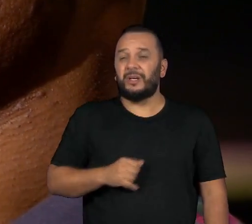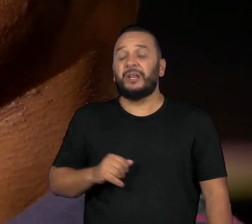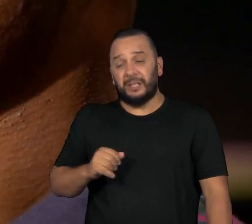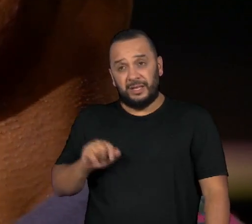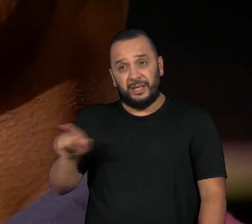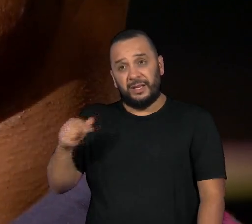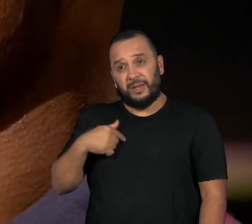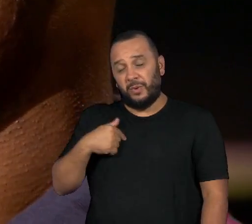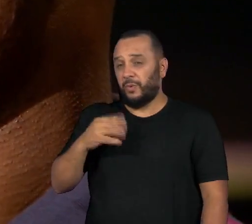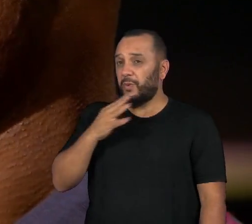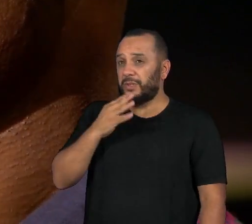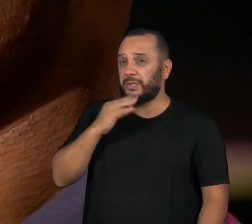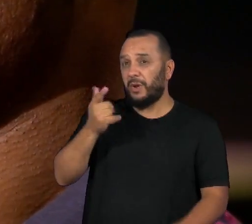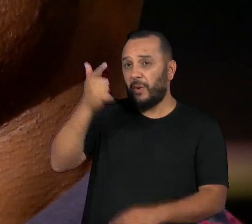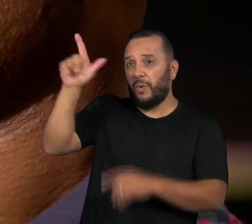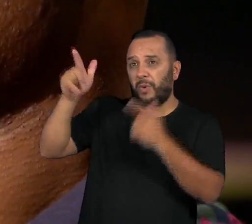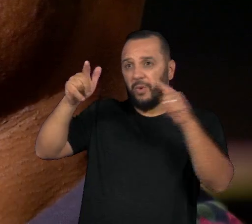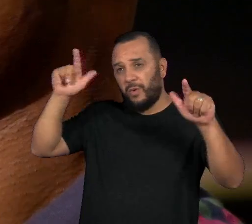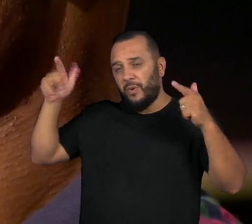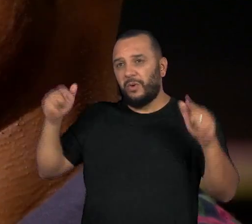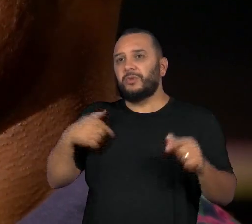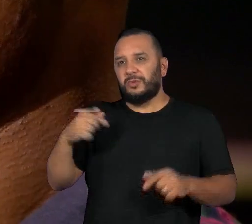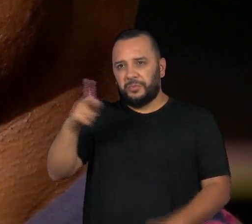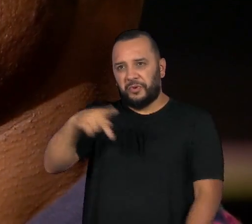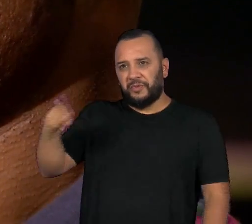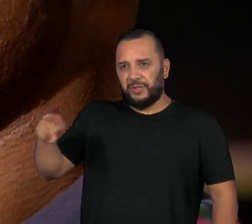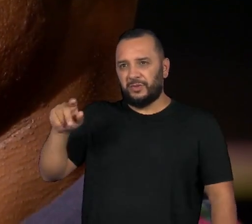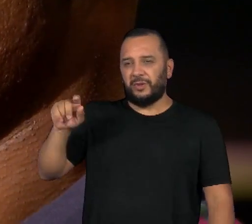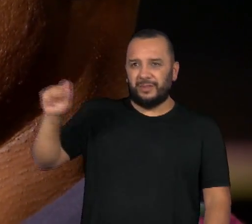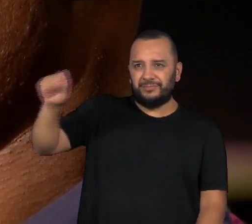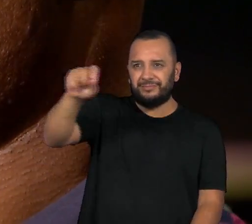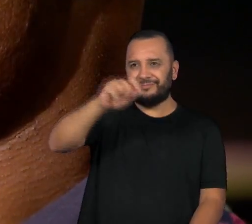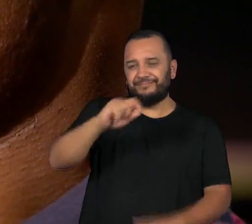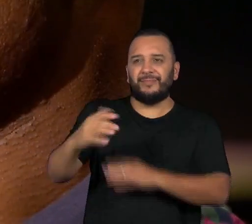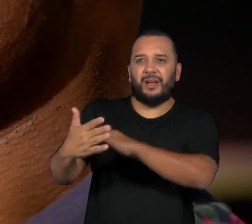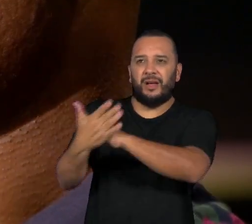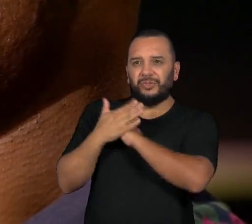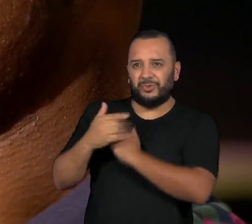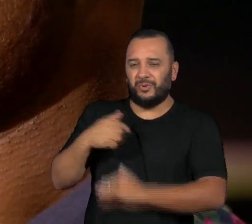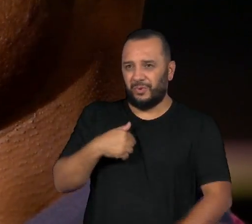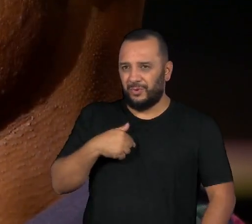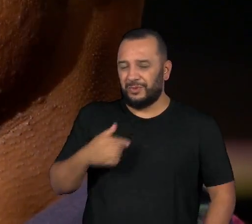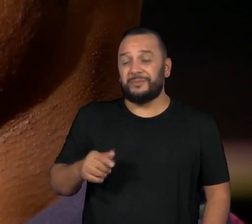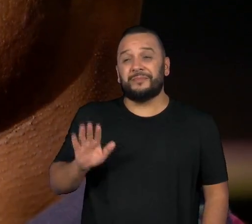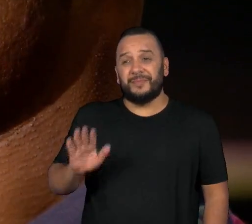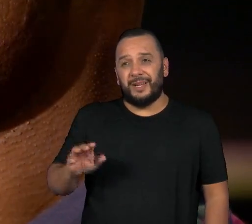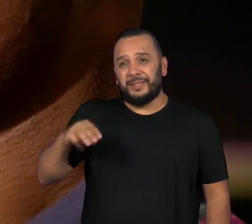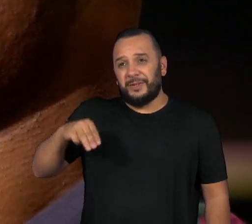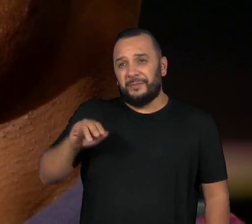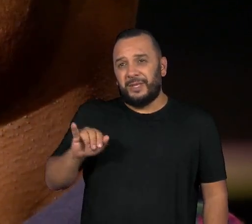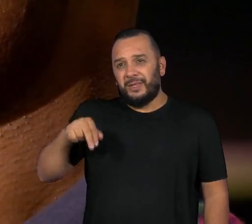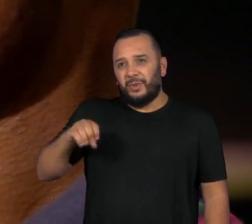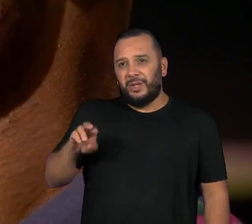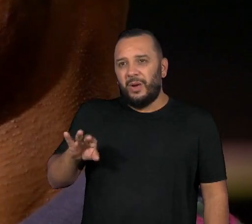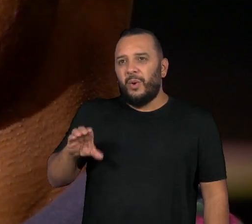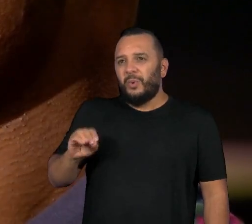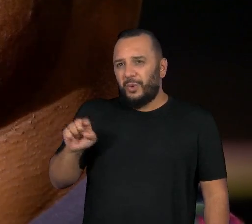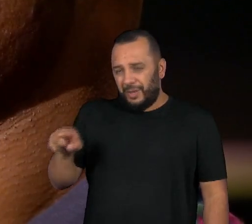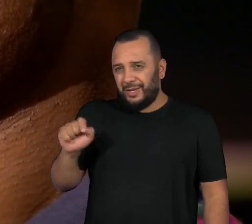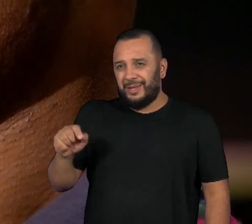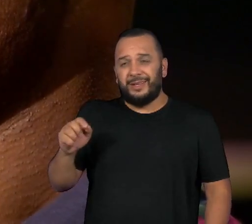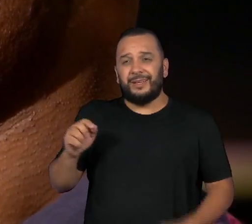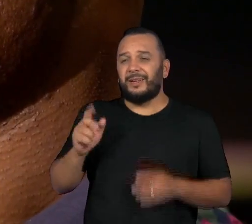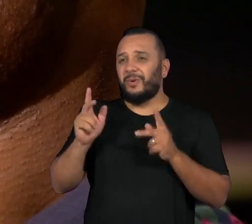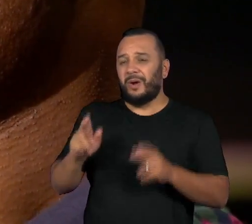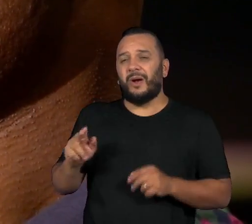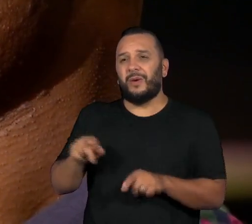oportunidade de conhecer outros grandes mestres que me ajudam até hoje. Mas o Minotauro é como um irmão mais